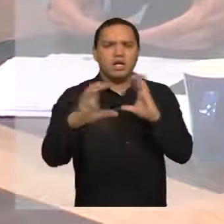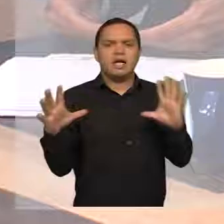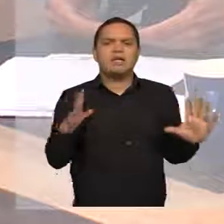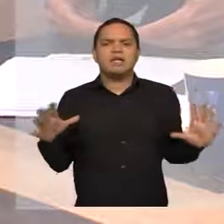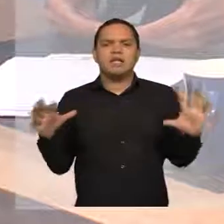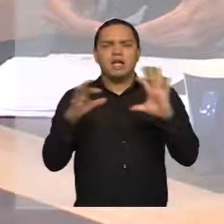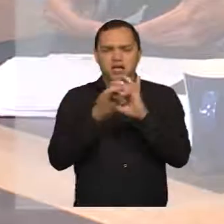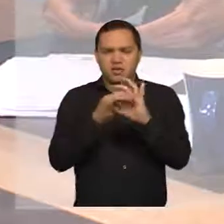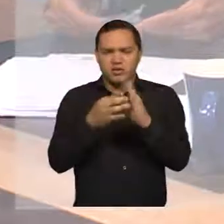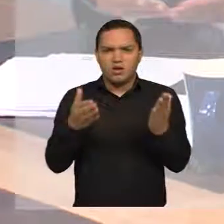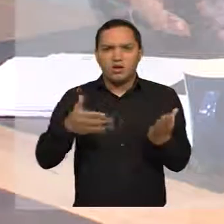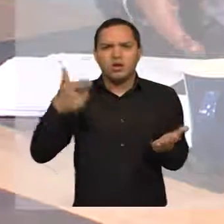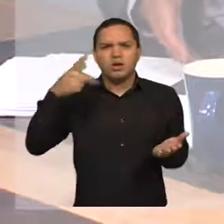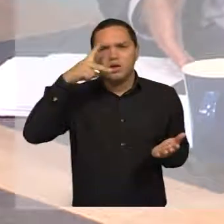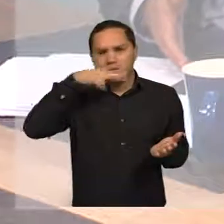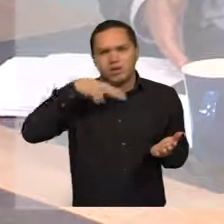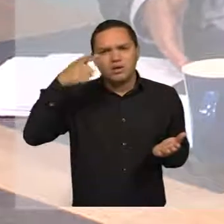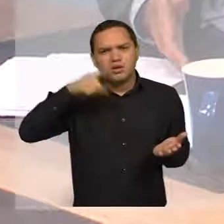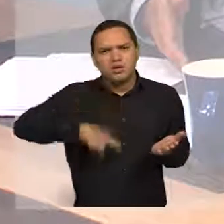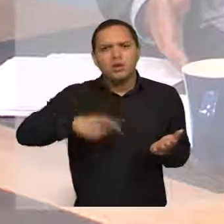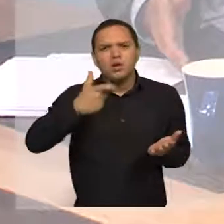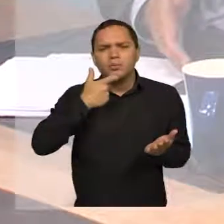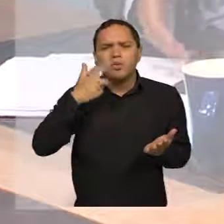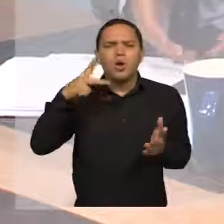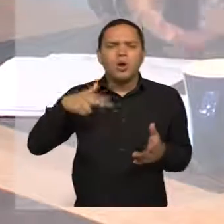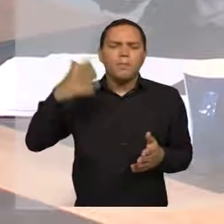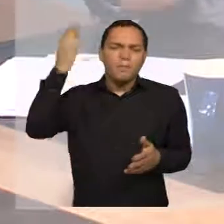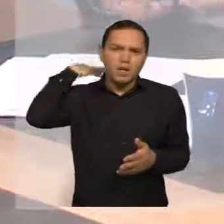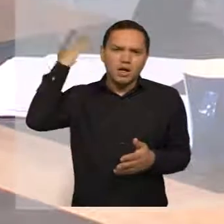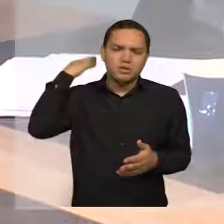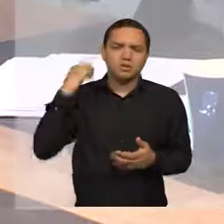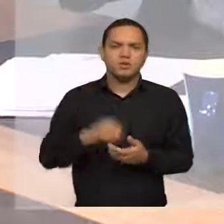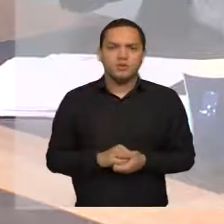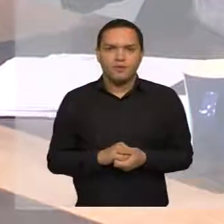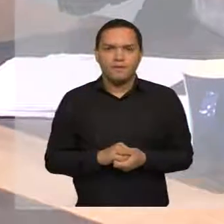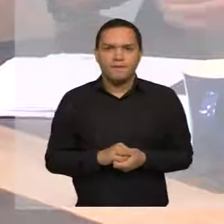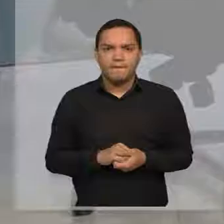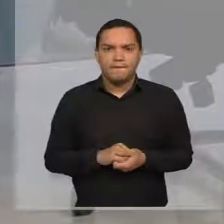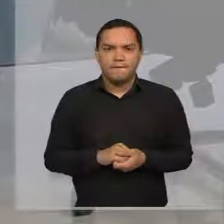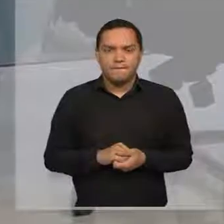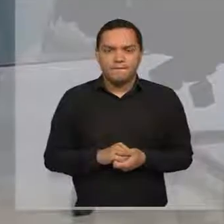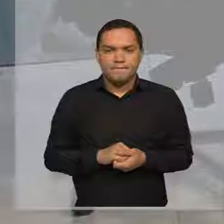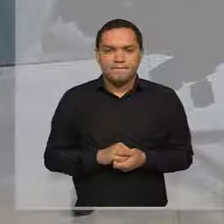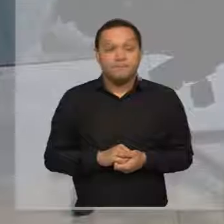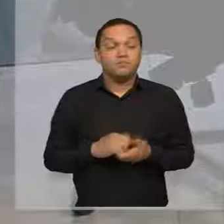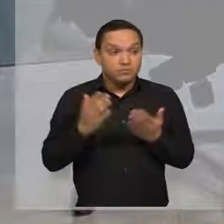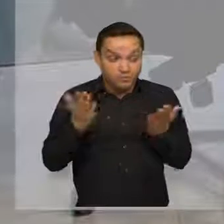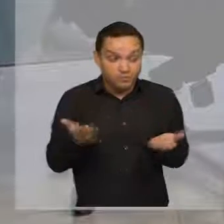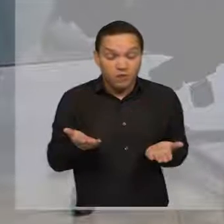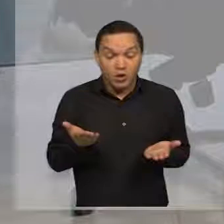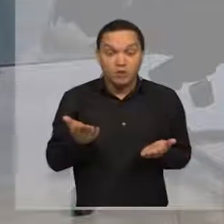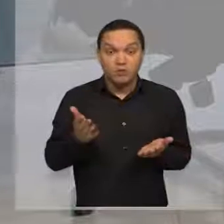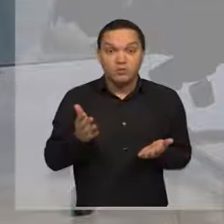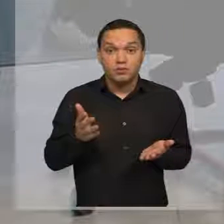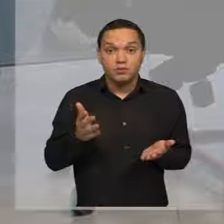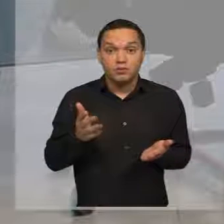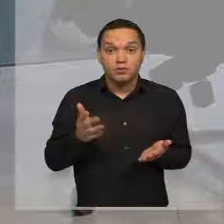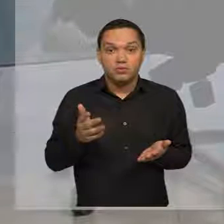Aí agora repete aquilo que foi feito recentemente. Quer dizer, os projetos que foram realizados. Diga-se de passagem, aquilo